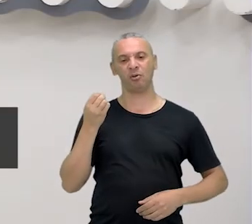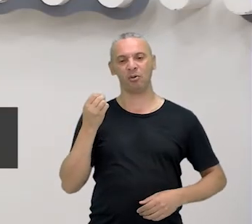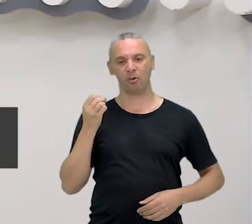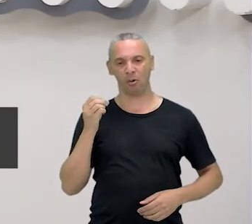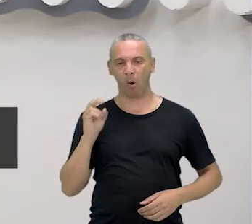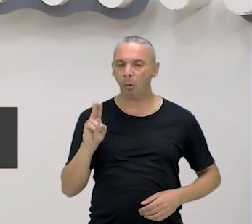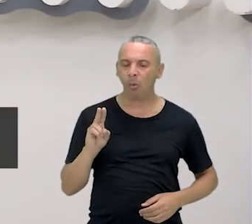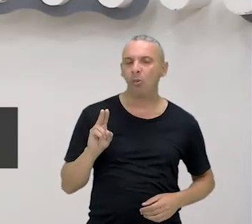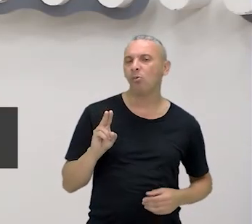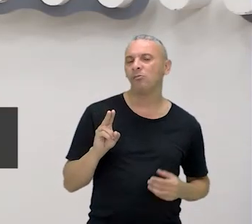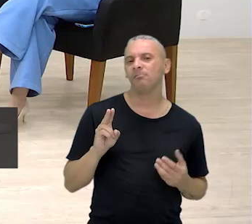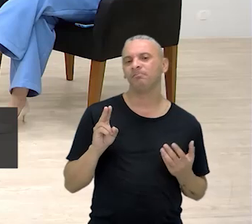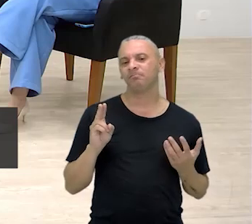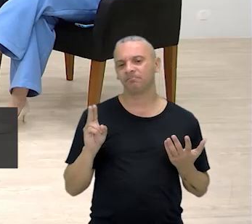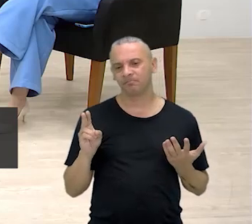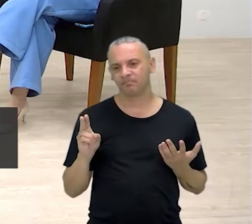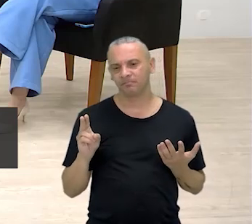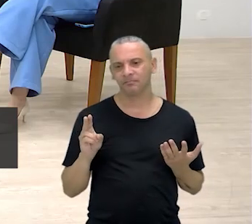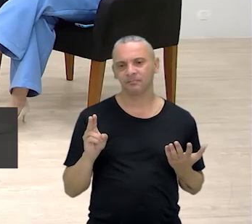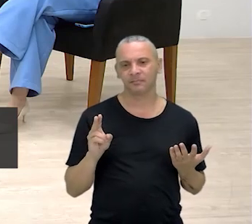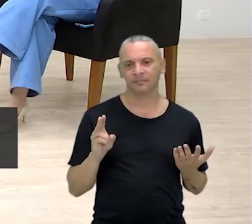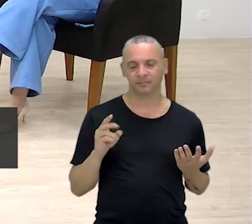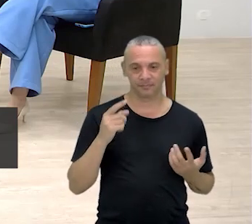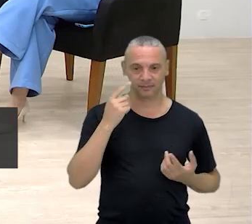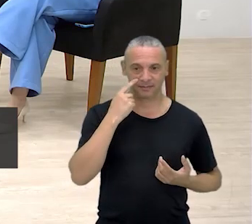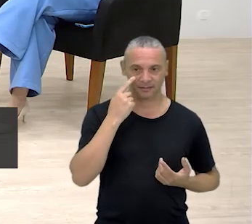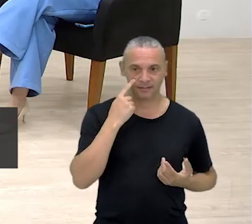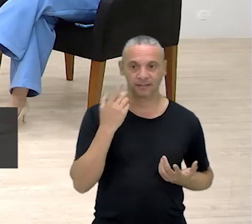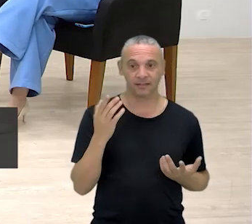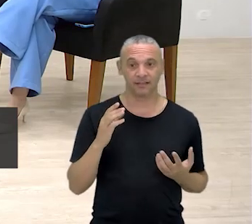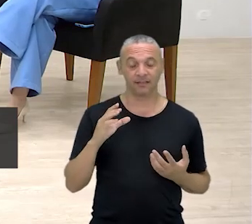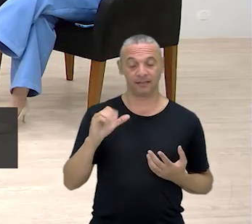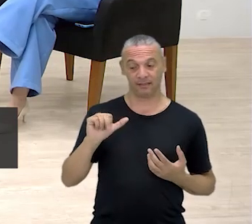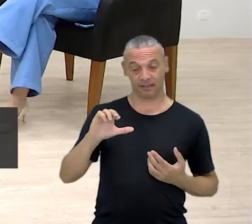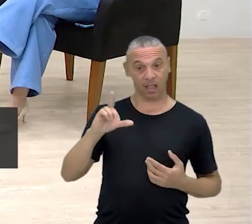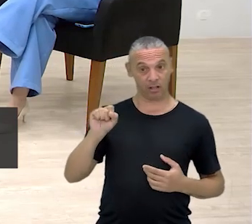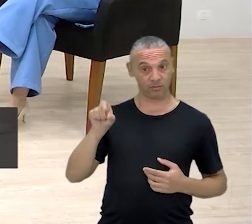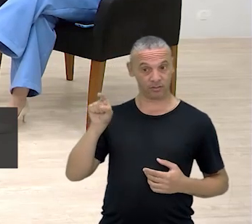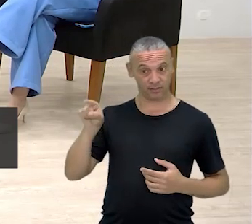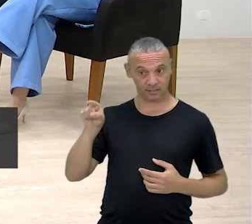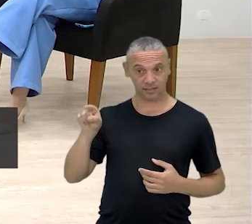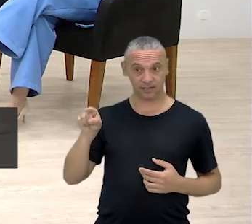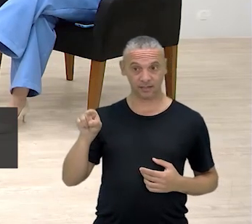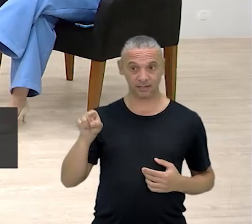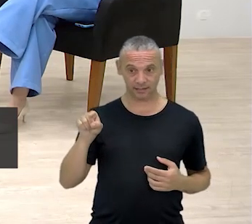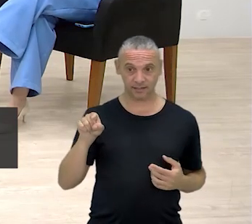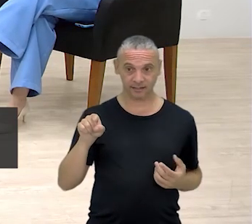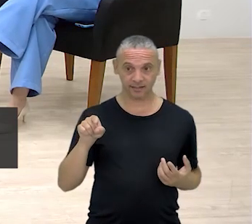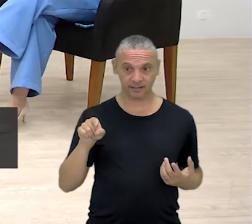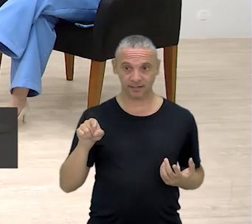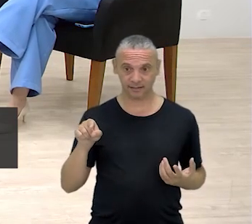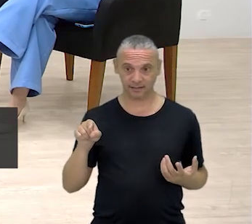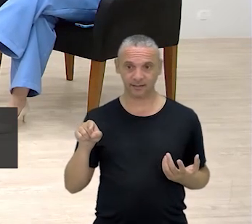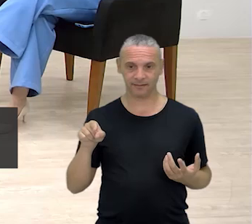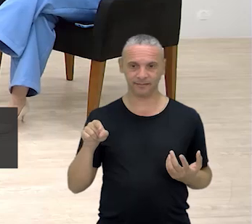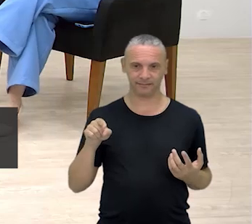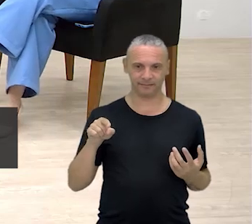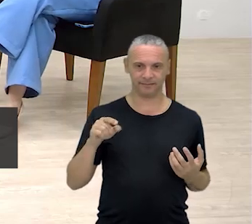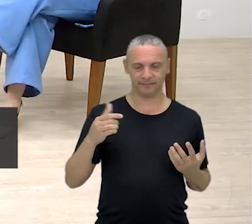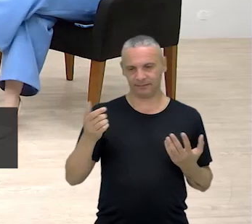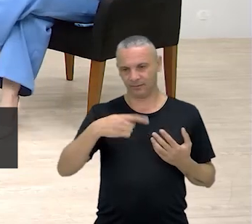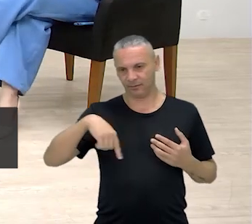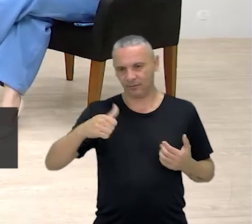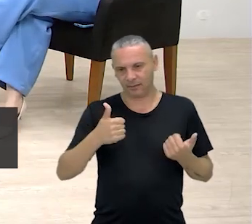assim né, Gato, na verdade? É isso mesmo. O Gato acompanha porque a gente mora quase na